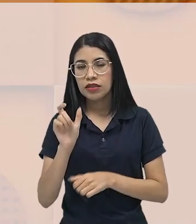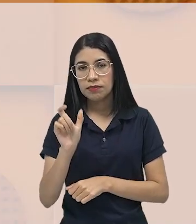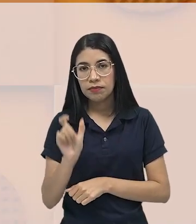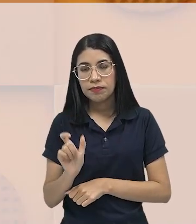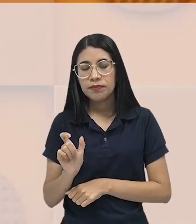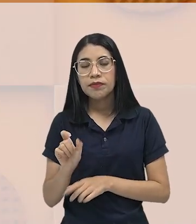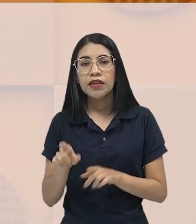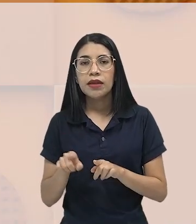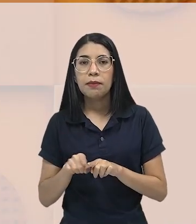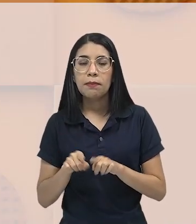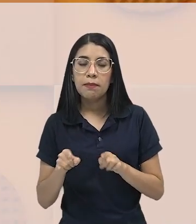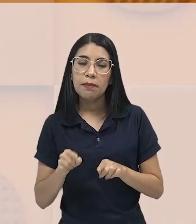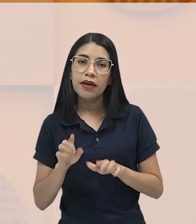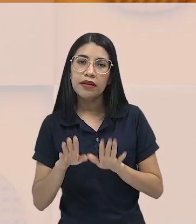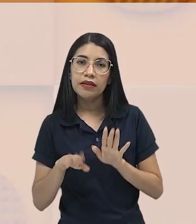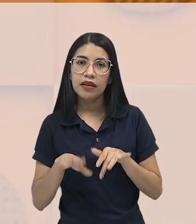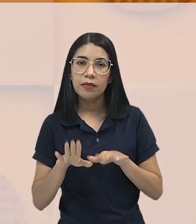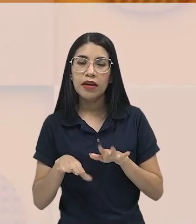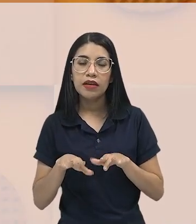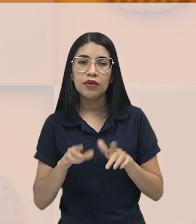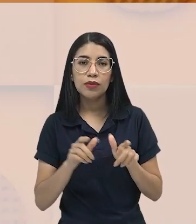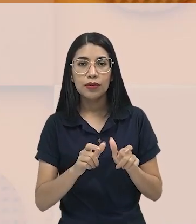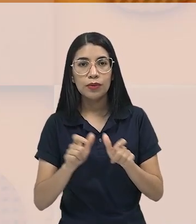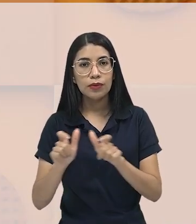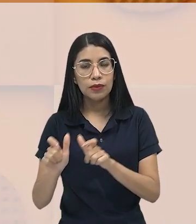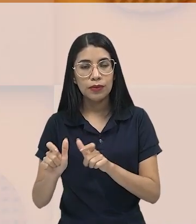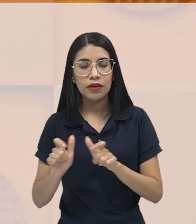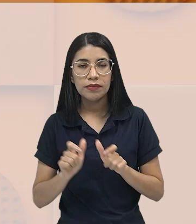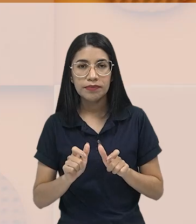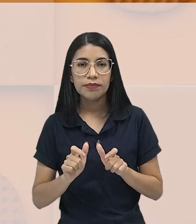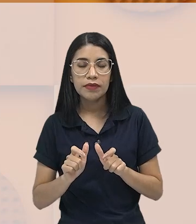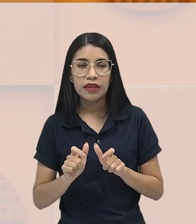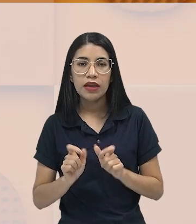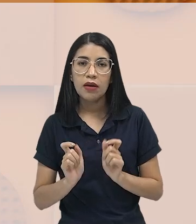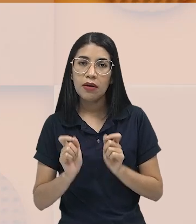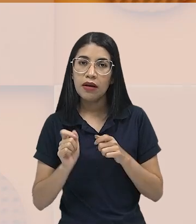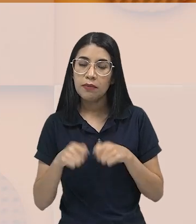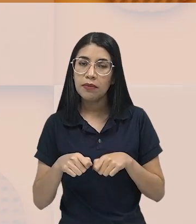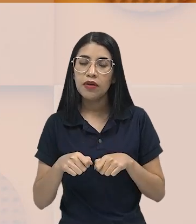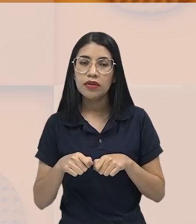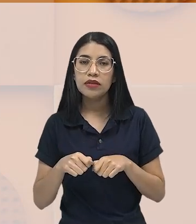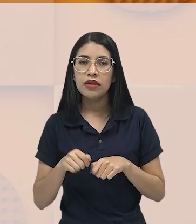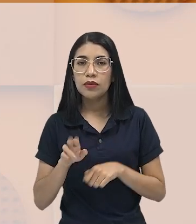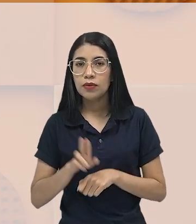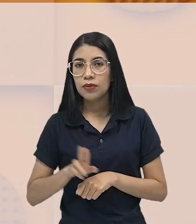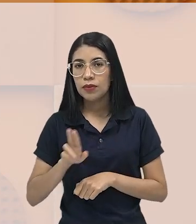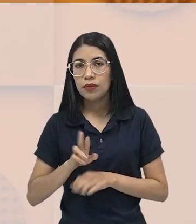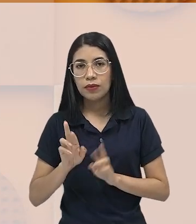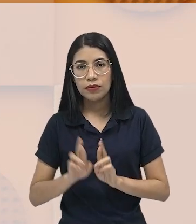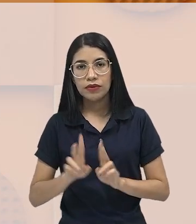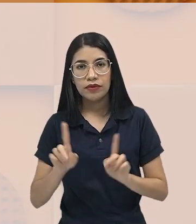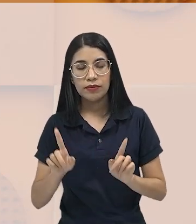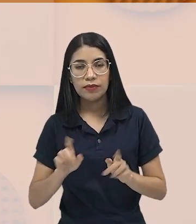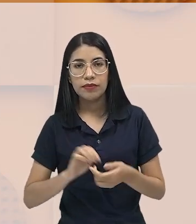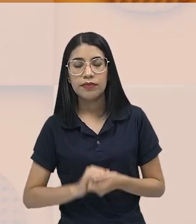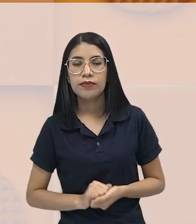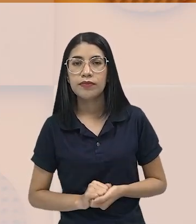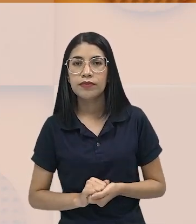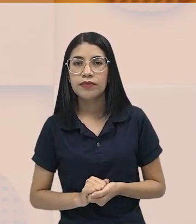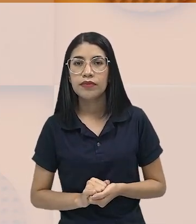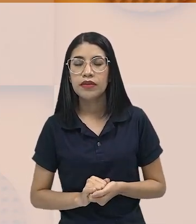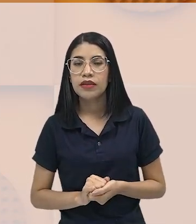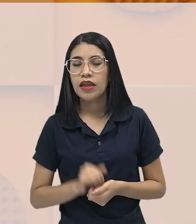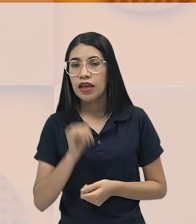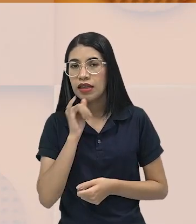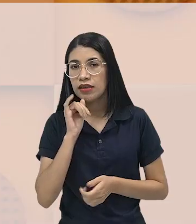palavras, mas que dependendo do local em que estamos, ele pode ser aplicado de uma forma ou de outra. No processo